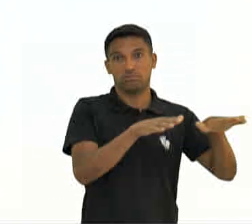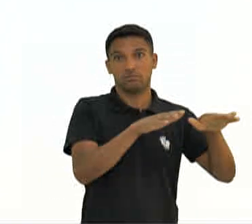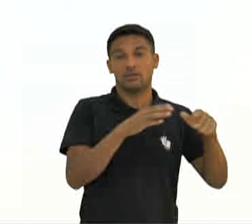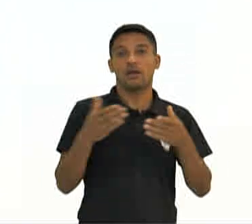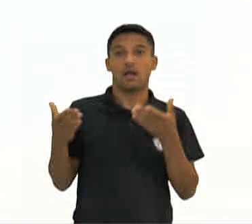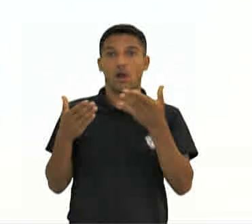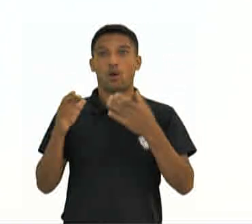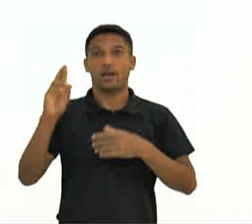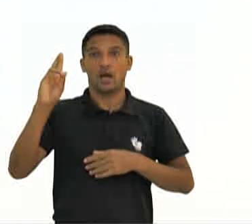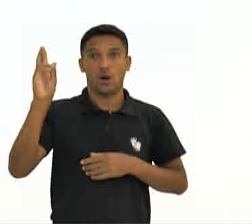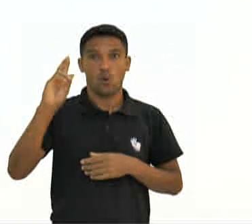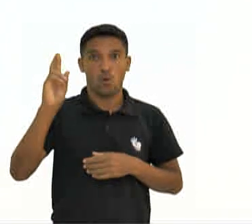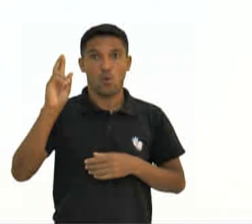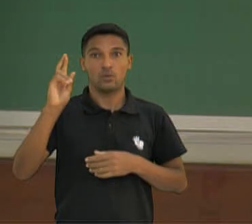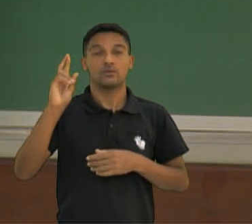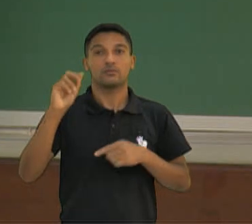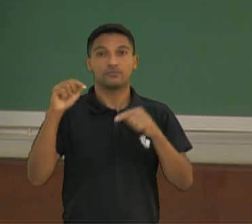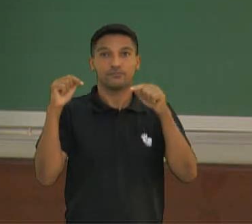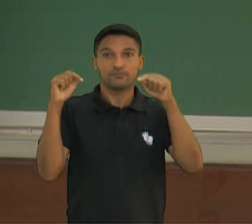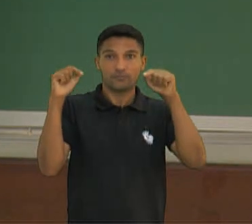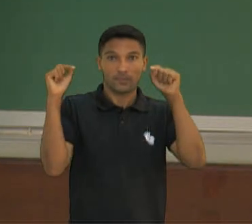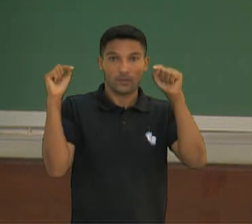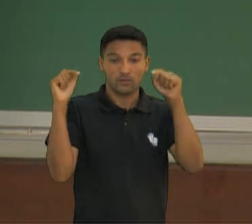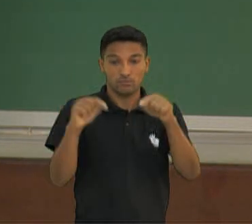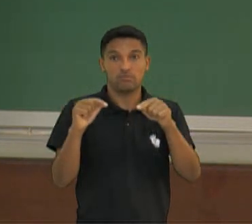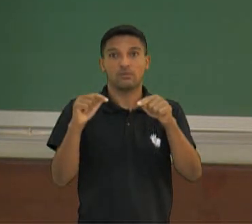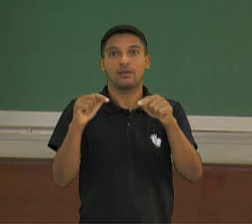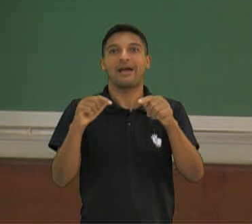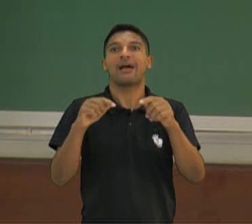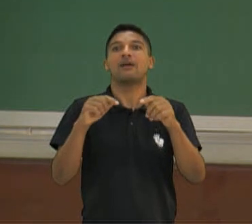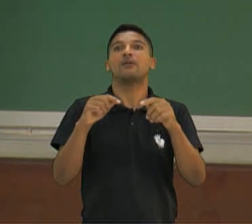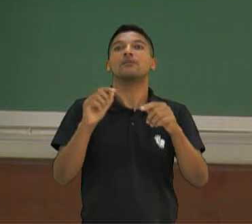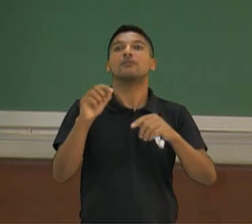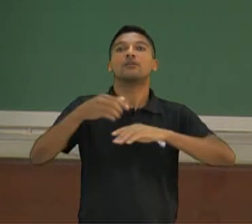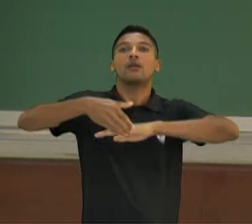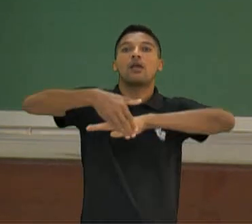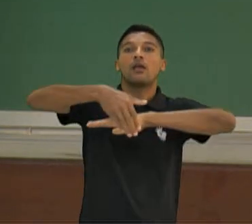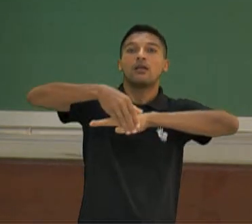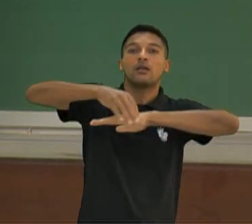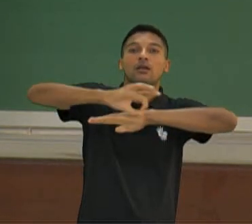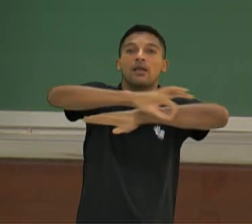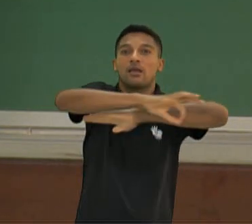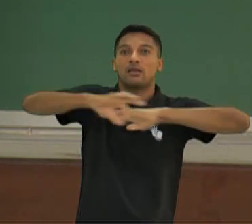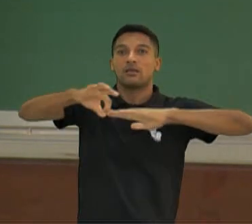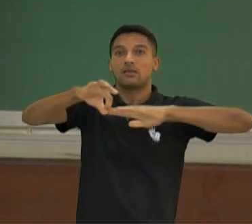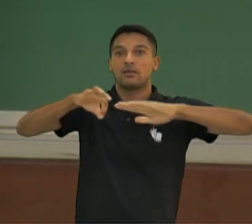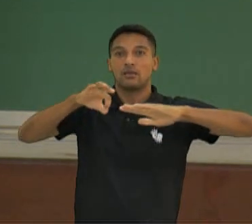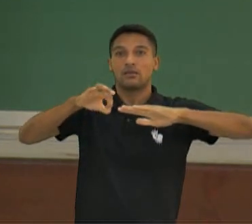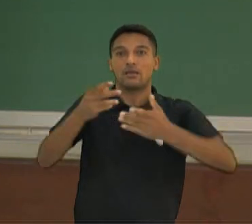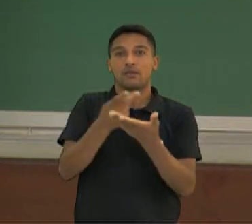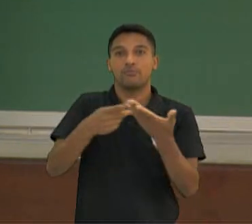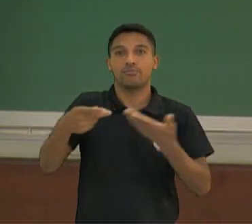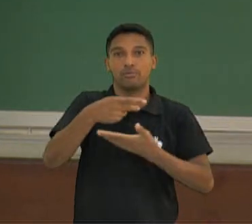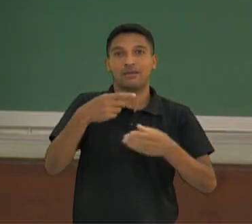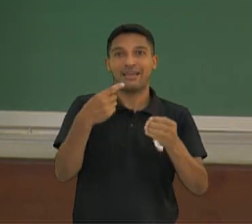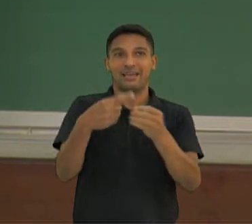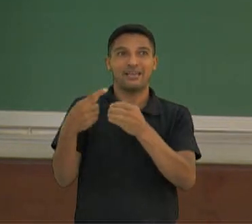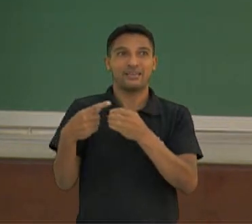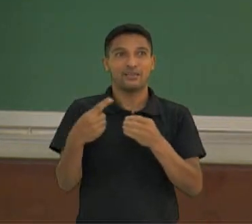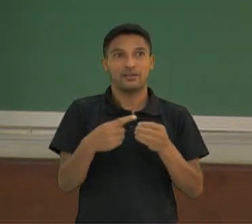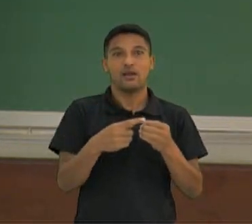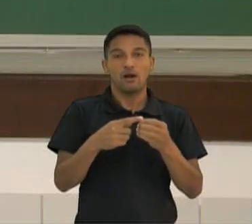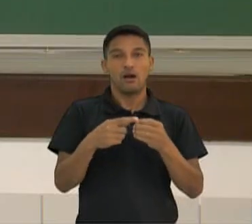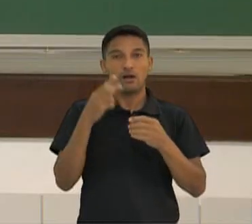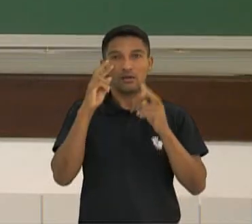até cultural ali, arquitetônica cultural, do Ocidente e dos povos russos. Aqui,